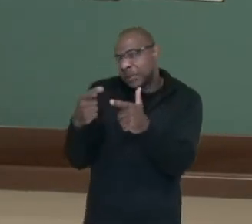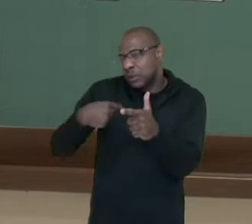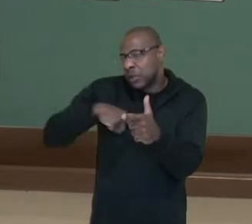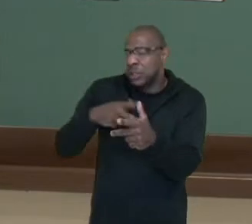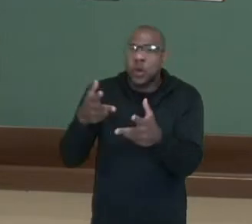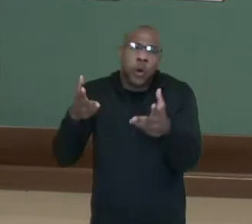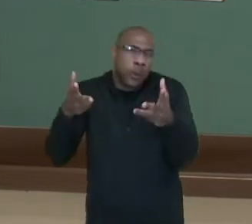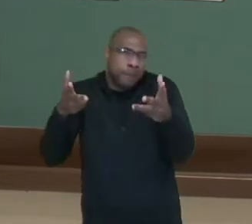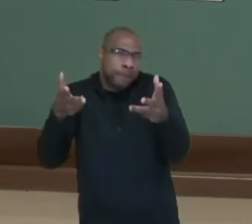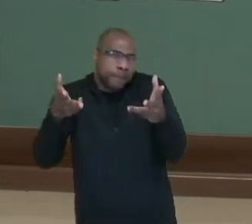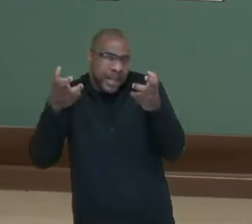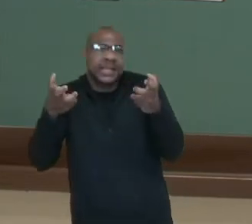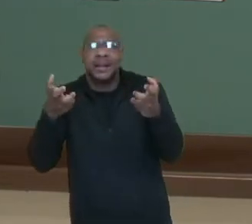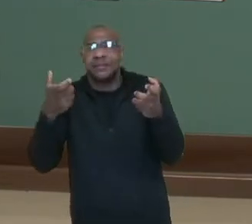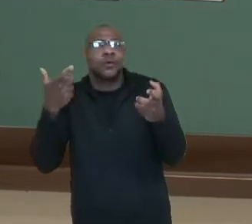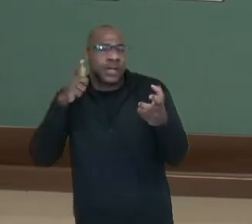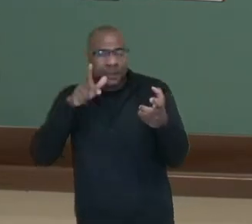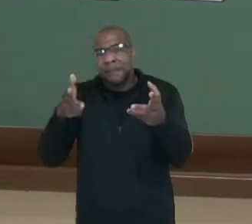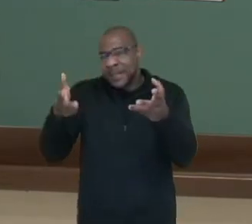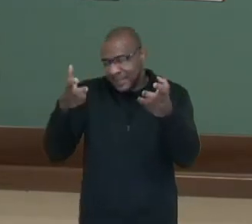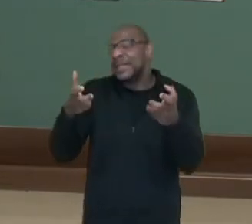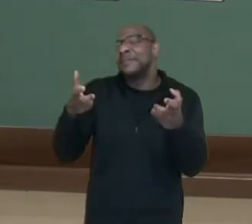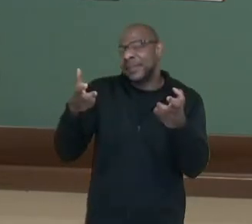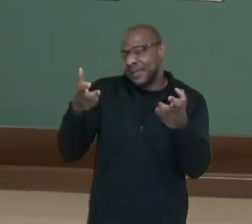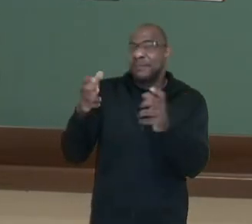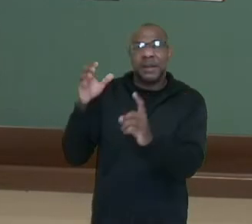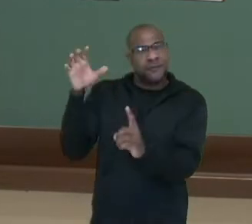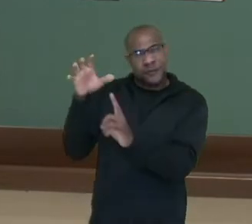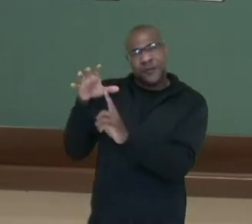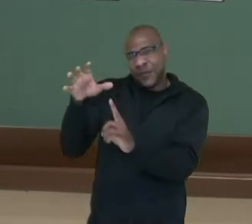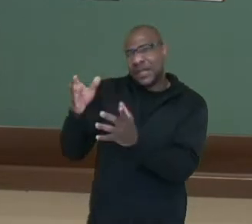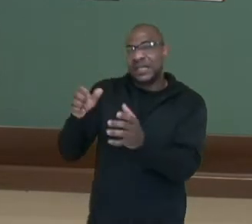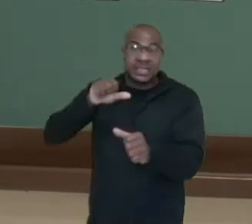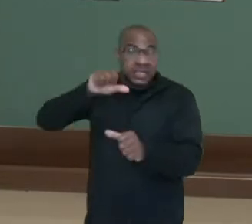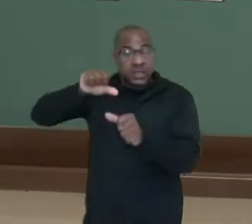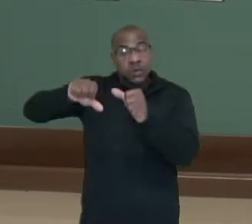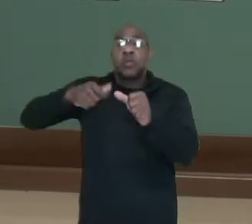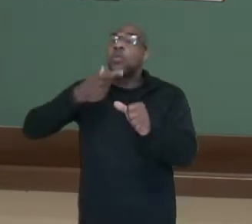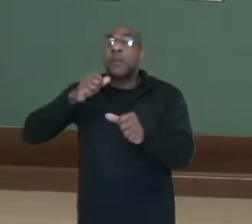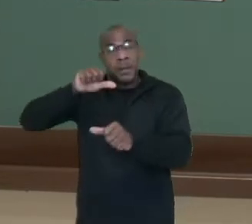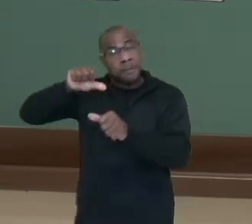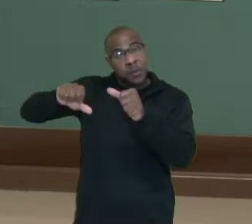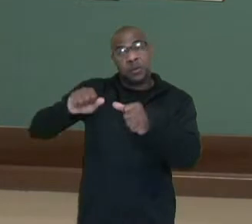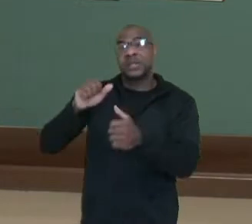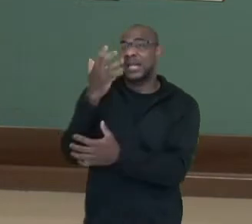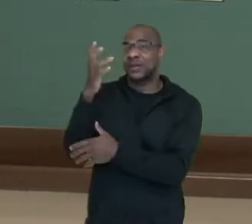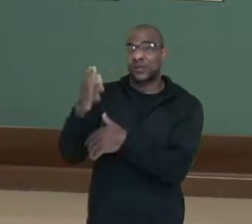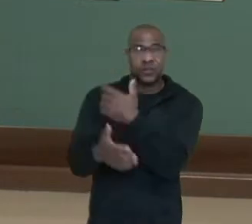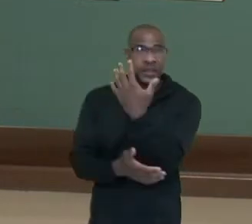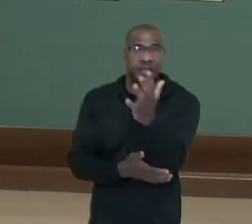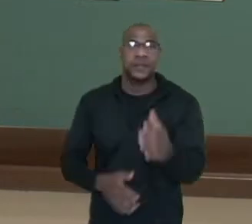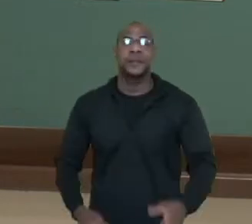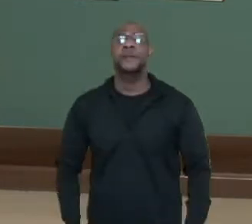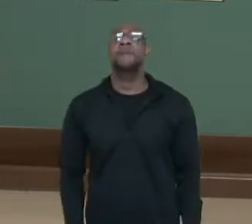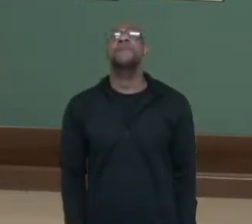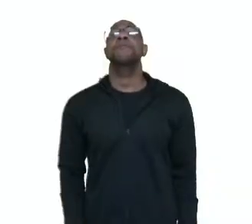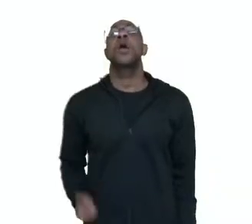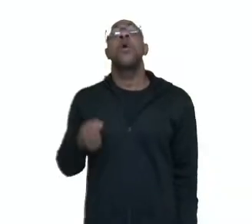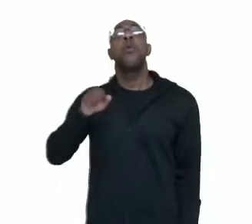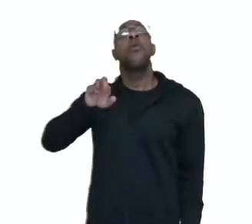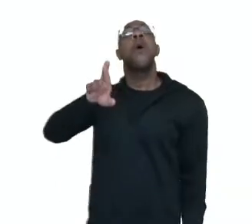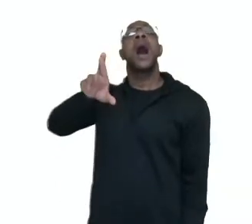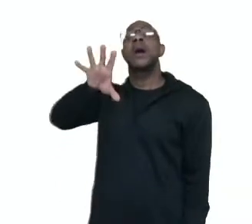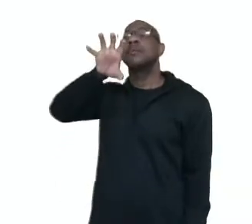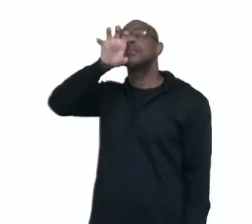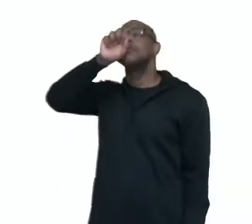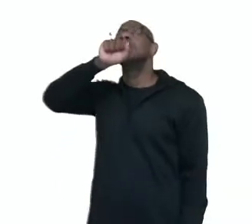a interferência humana na natureza. Muito bem. O ar. Vamos falar do ar então,